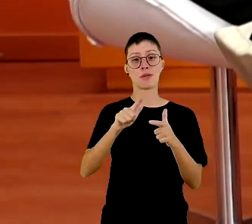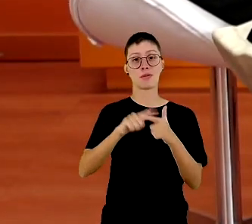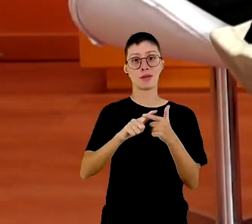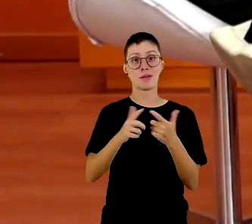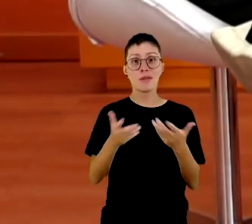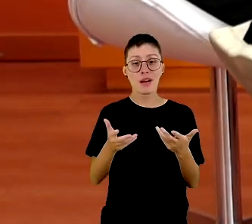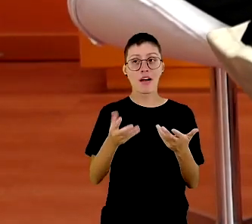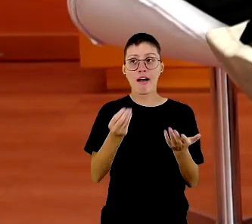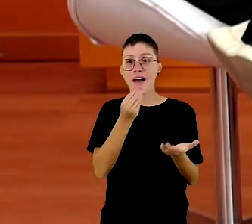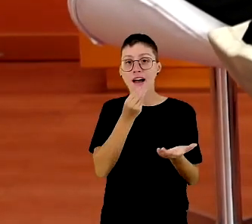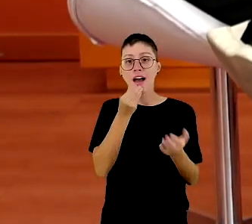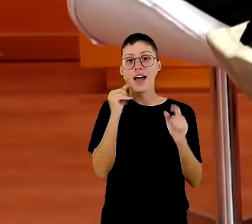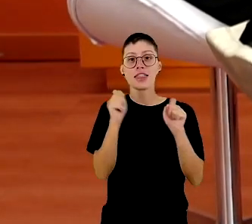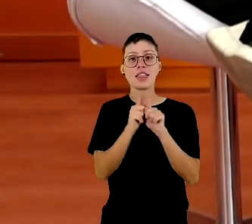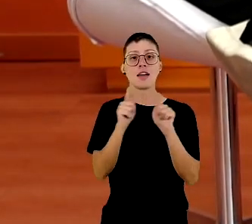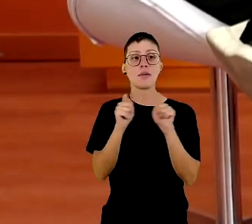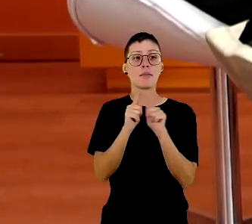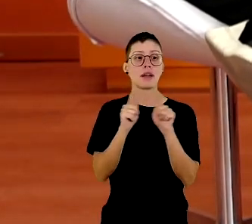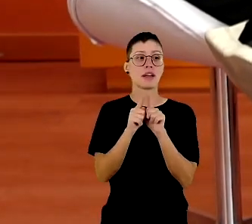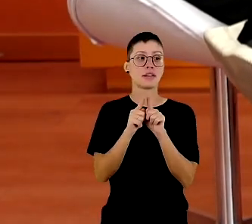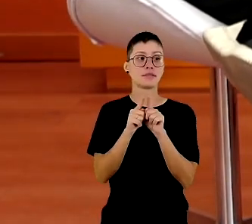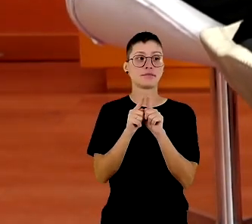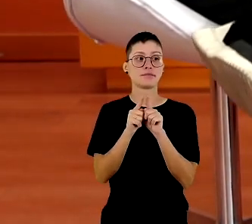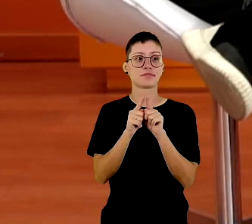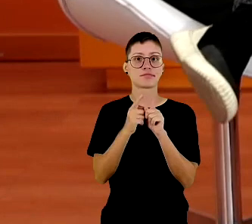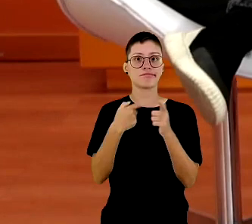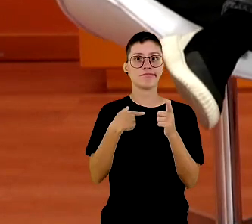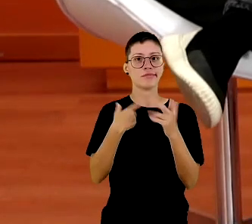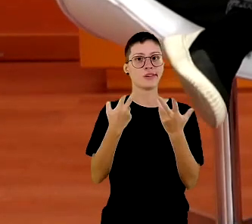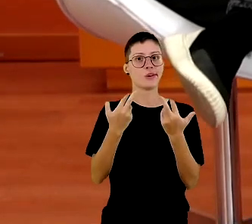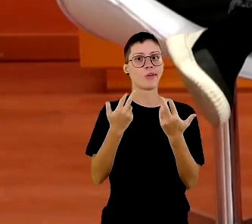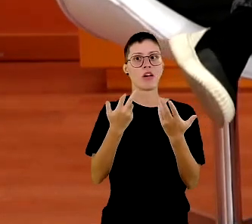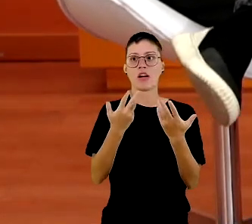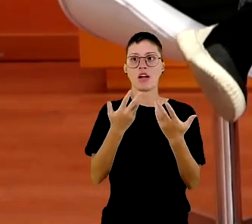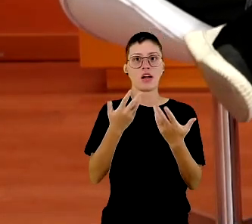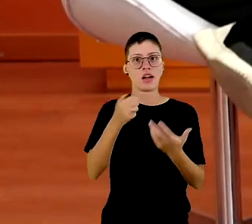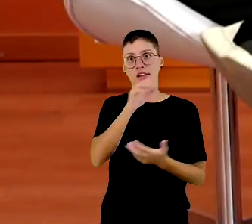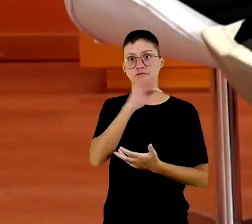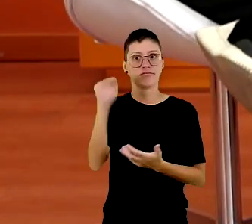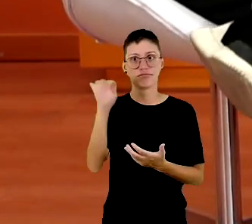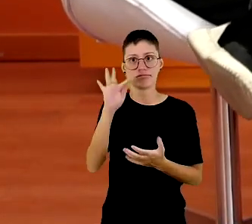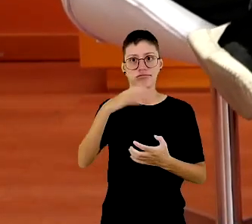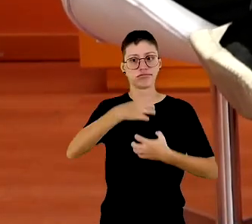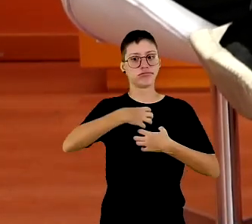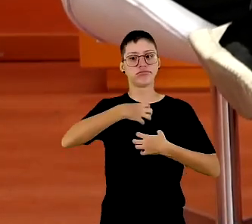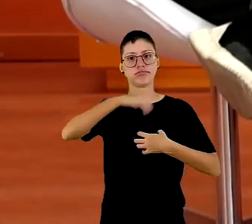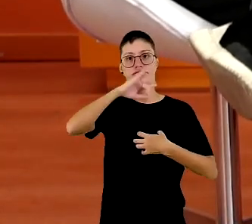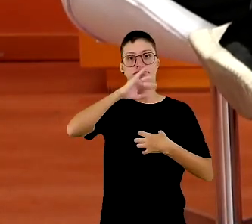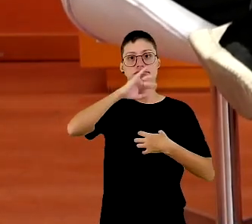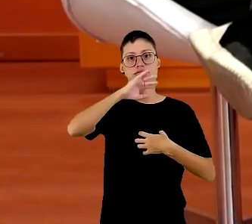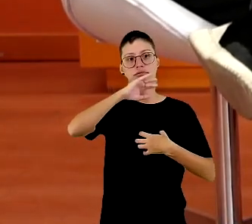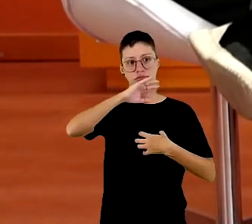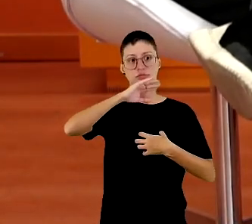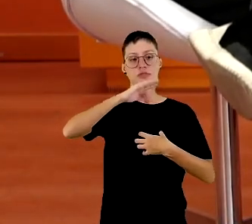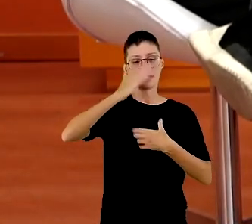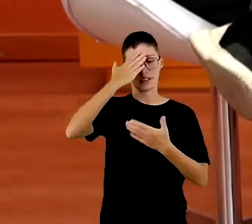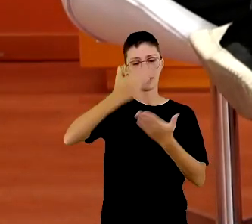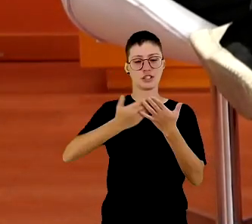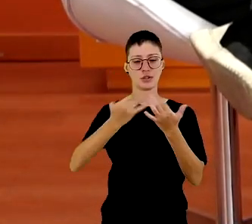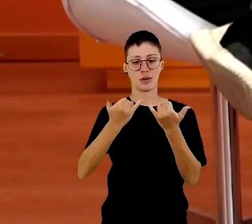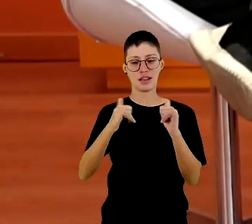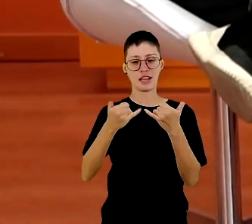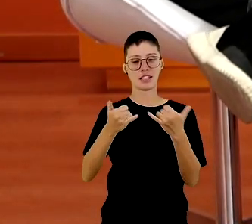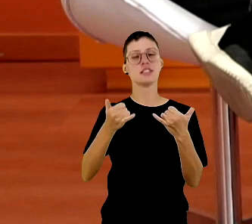obviamente, eu saí super frustrado, né? Então, acho que em energia você vê hoje